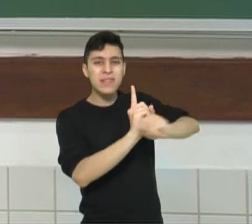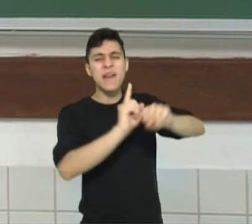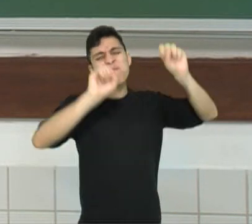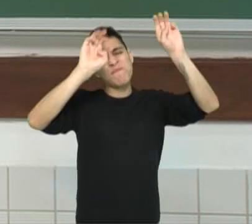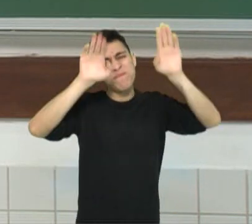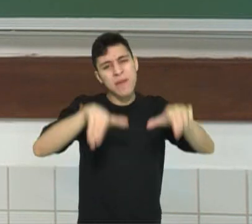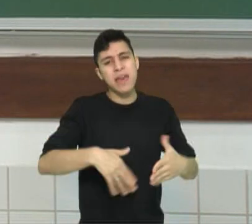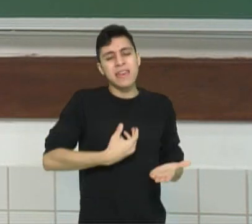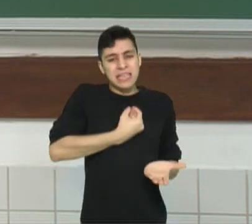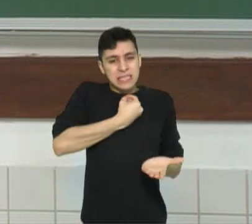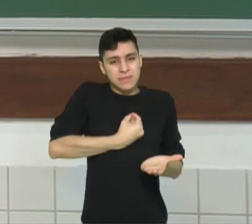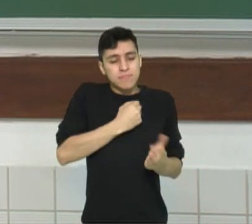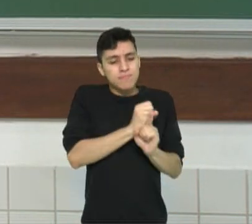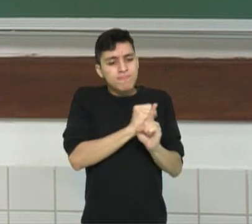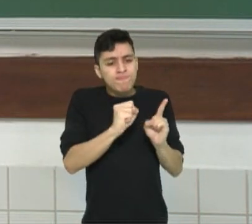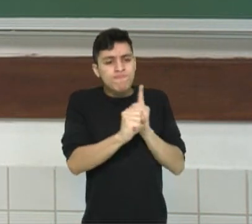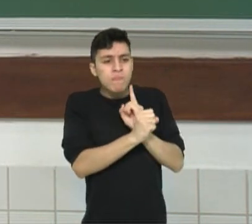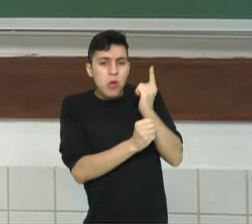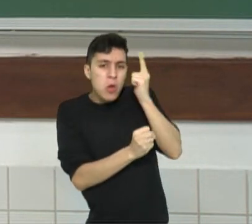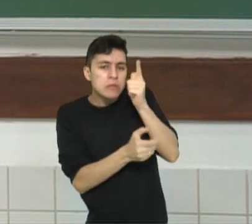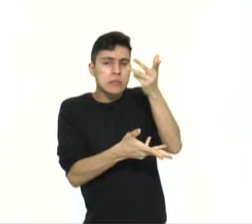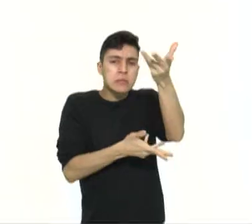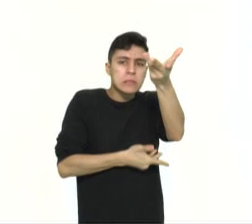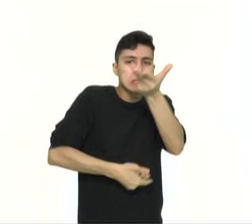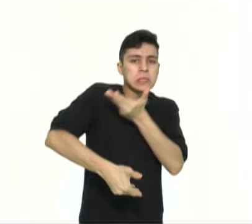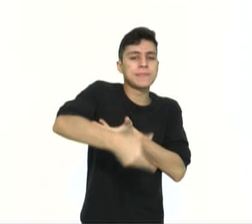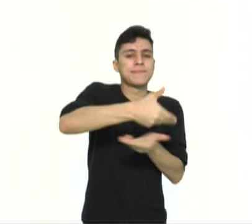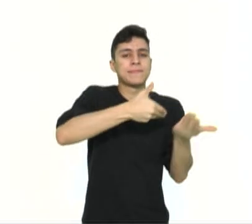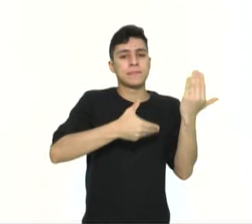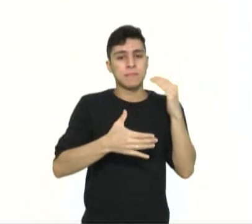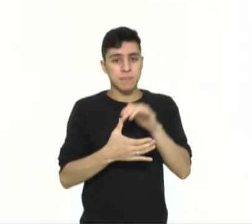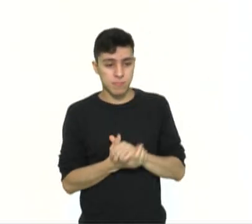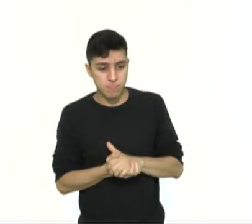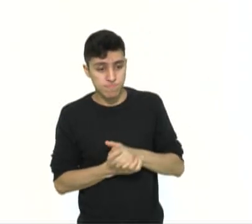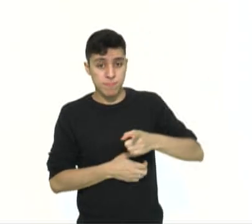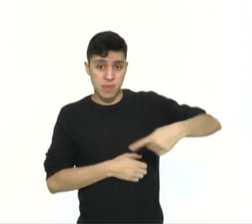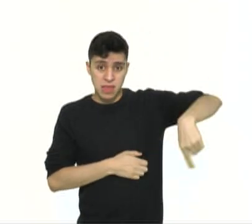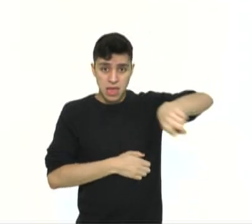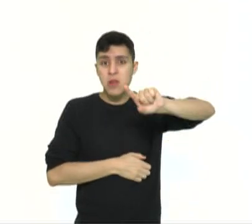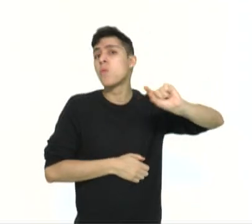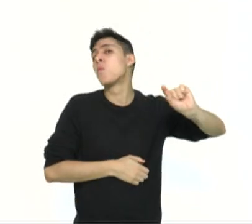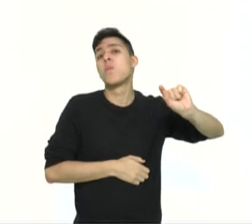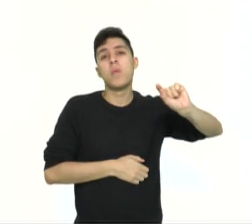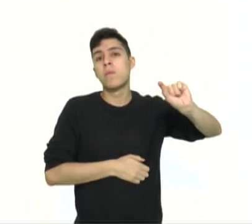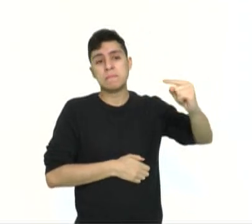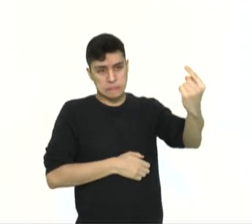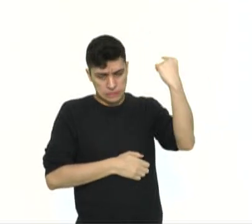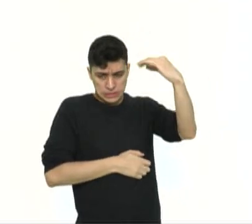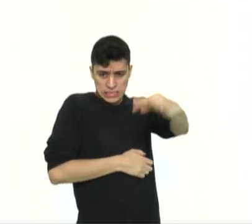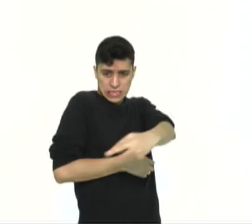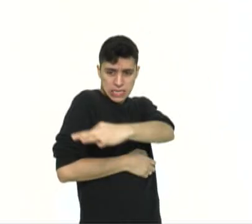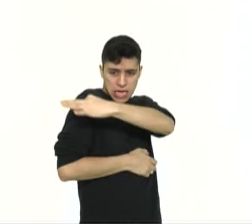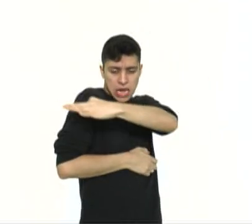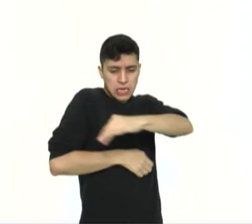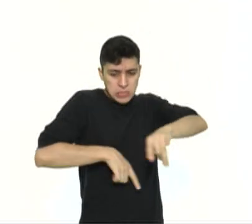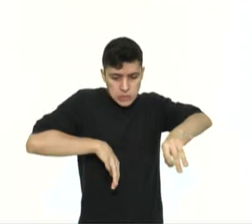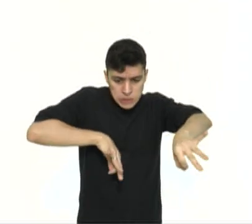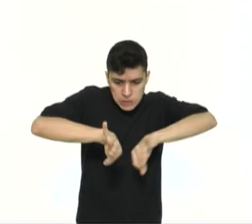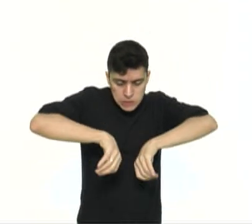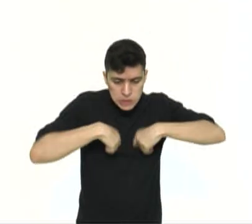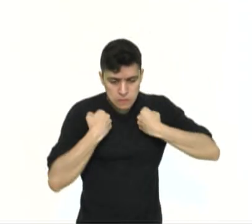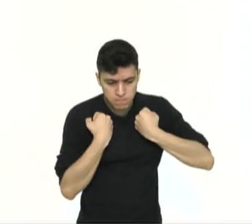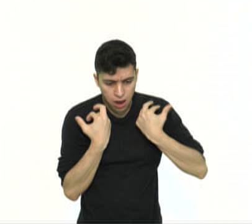né, o bem-estar daquela sociedade. Eles tinham técnicas aperfeiçoadas de produção agrícola e